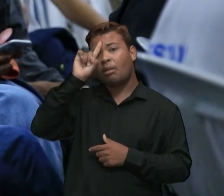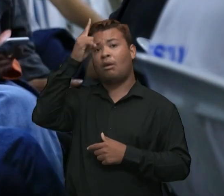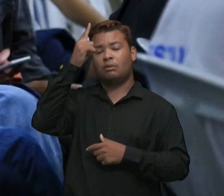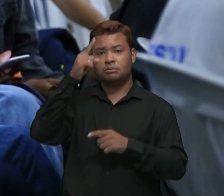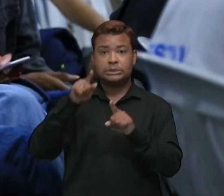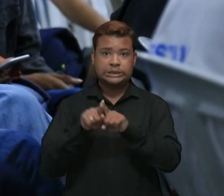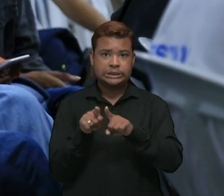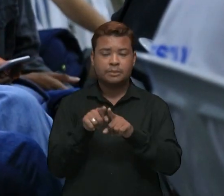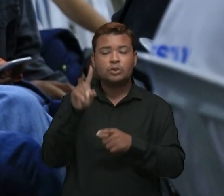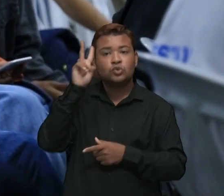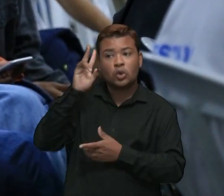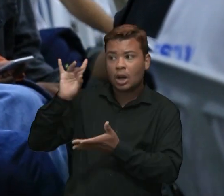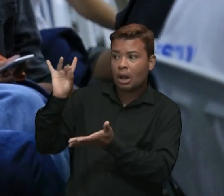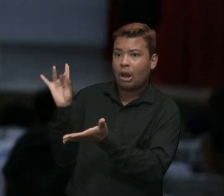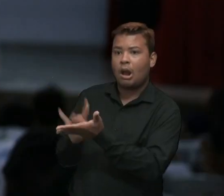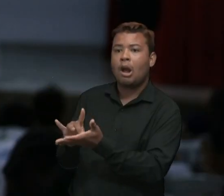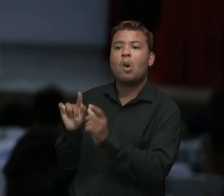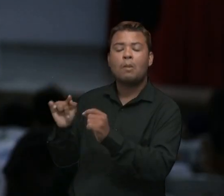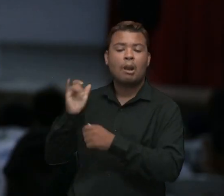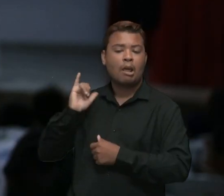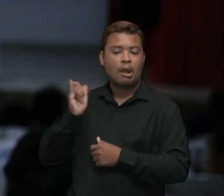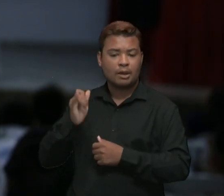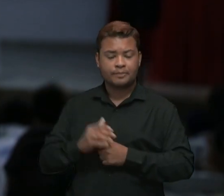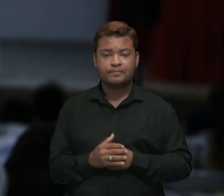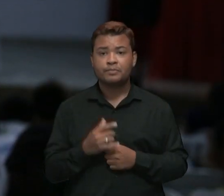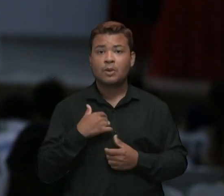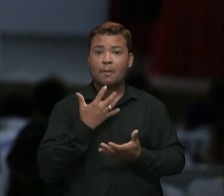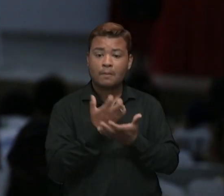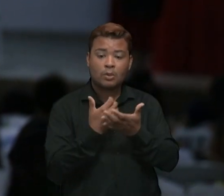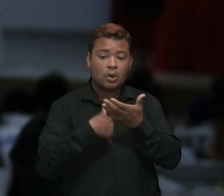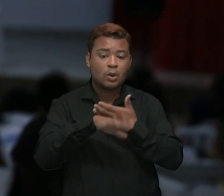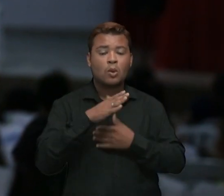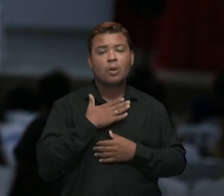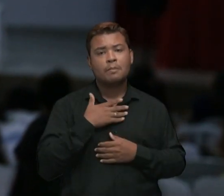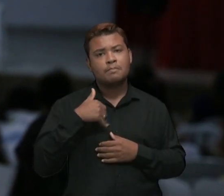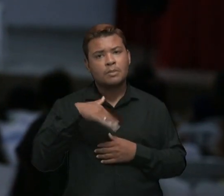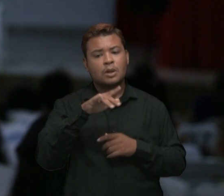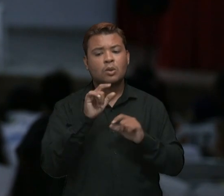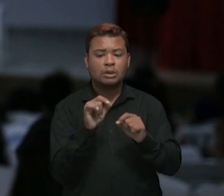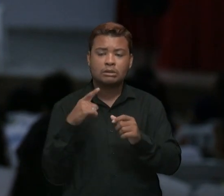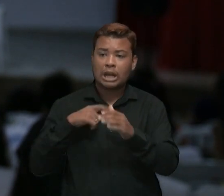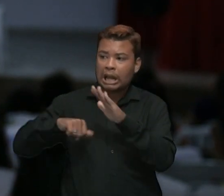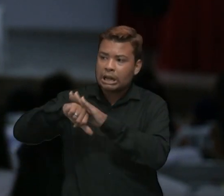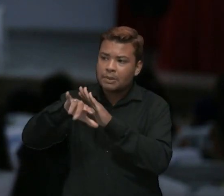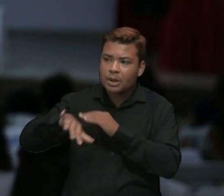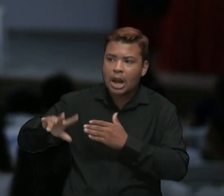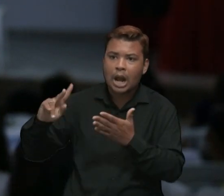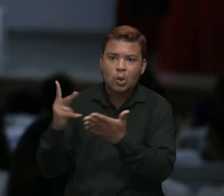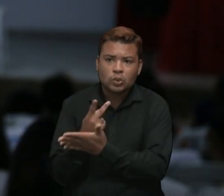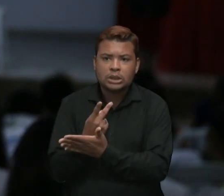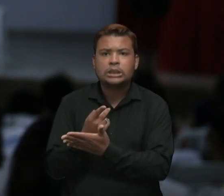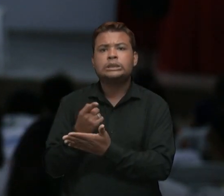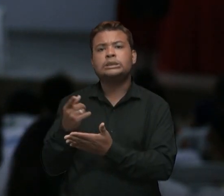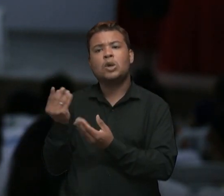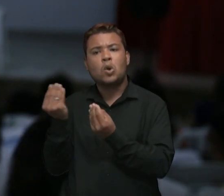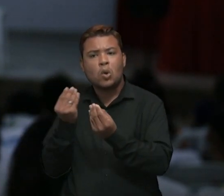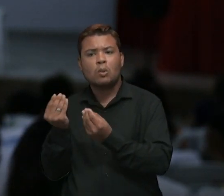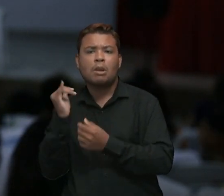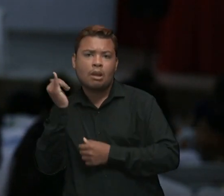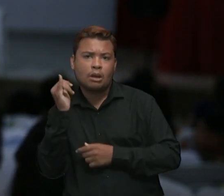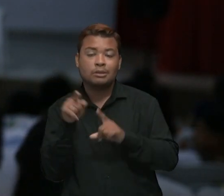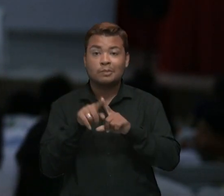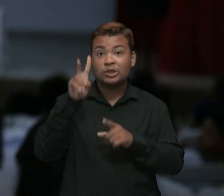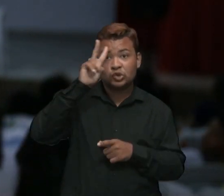até histórias da vida real. Os podcasts que eu mais gosto de escutar são principalmente sobre casos criminais, histórias fictícias